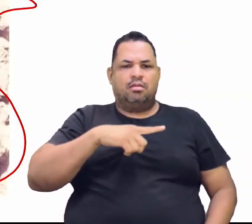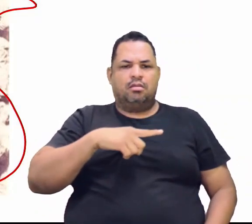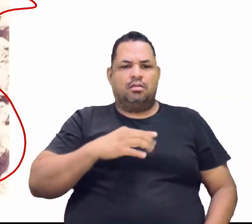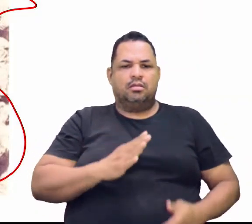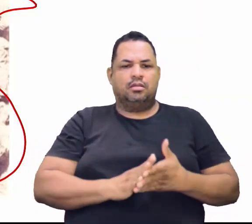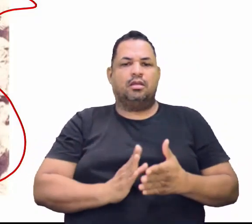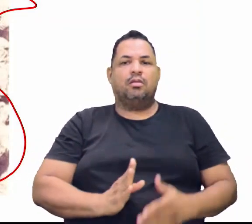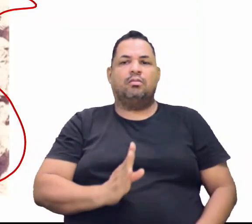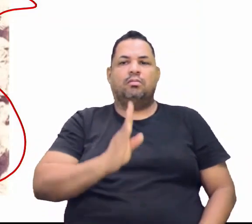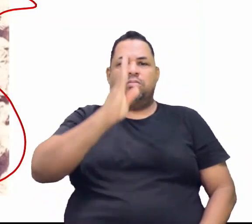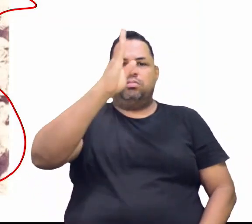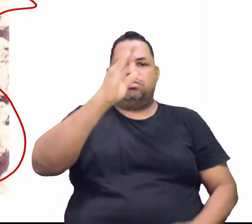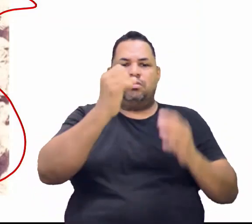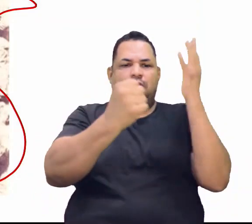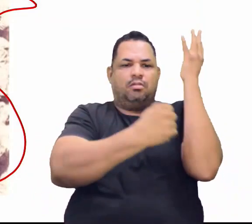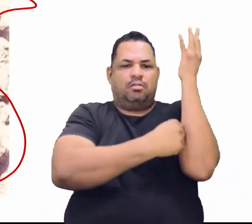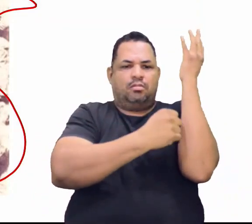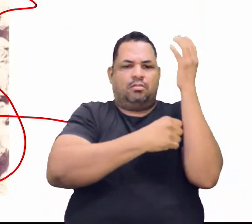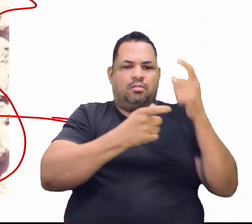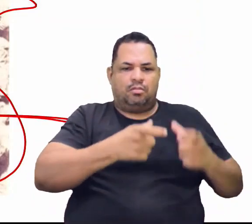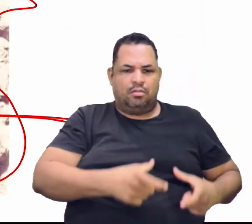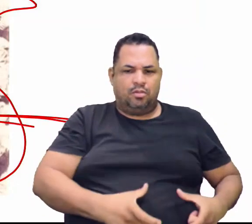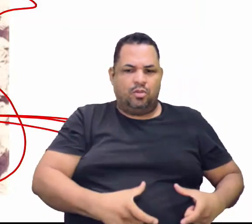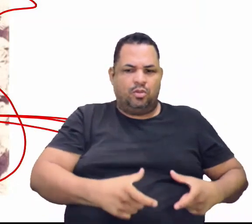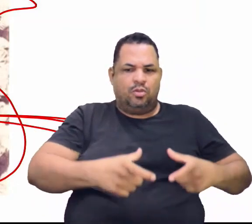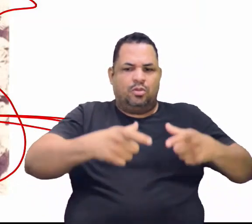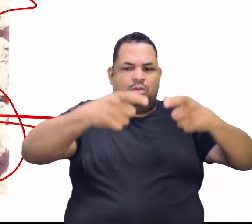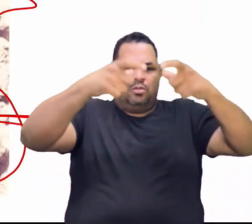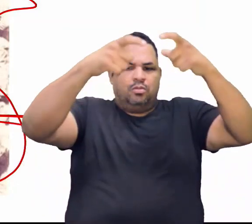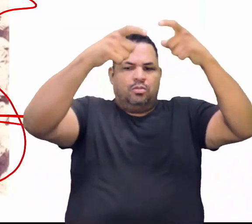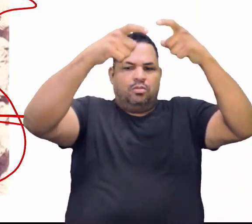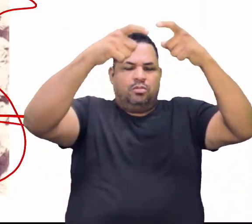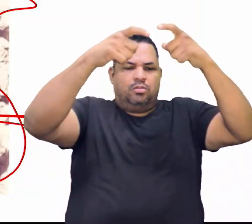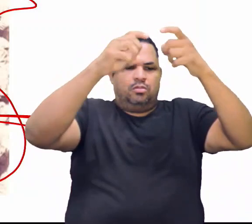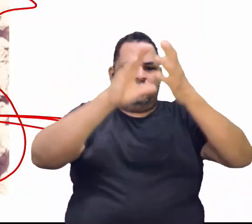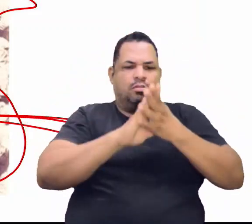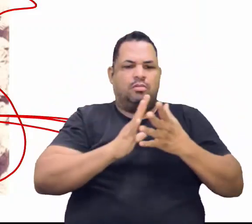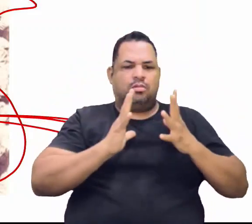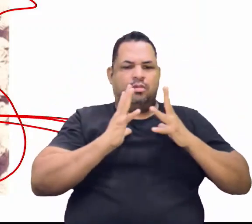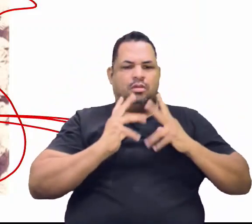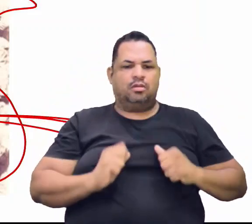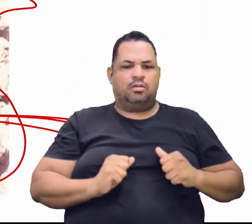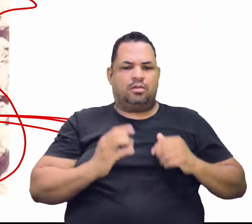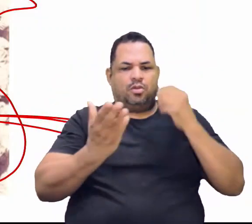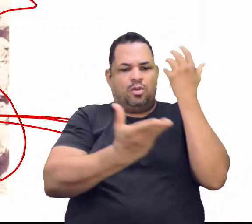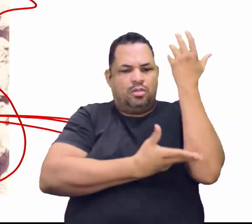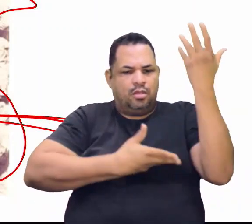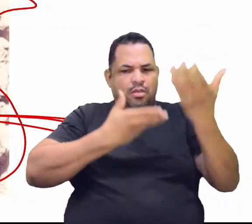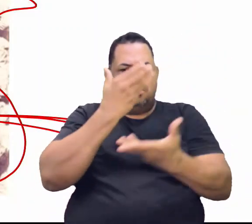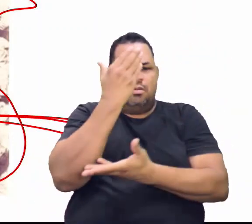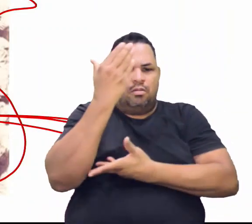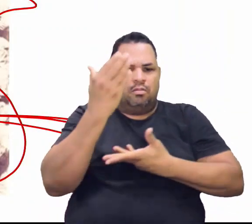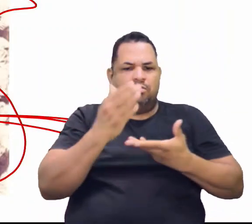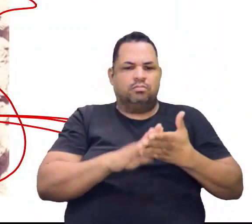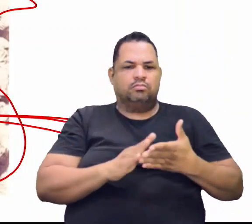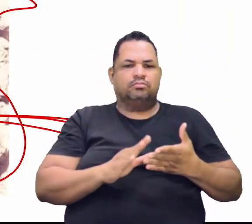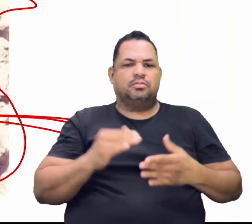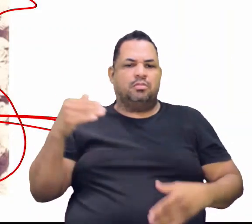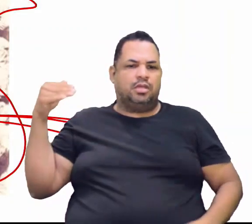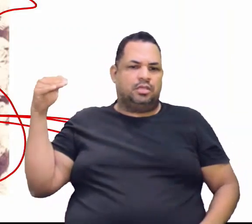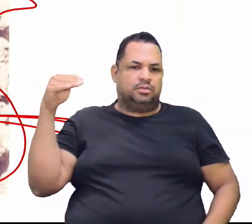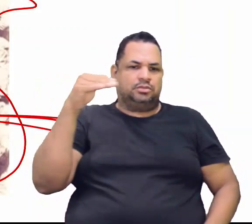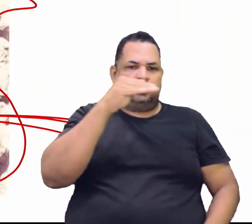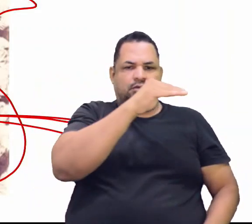o mastro, e toda essa parte aqui é limpo. E aqui passava a